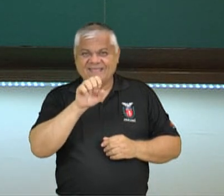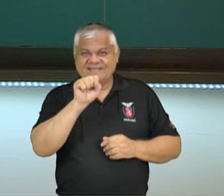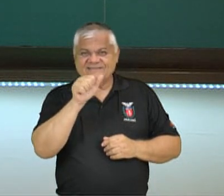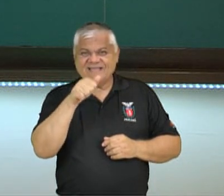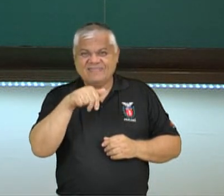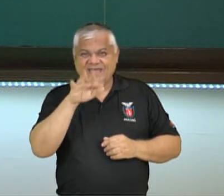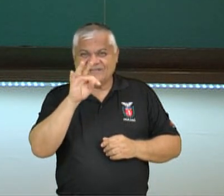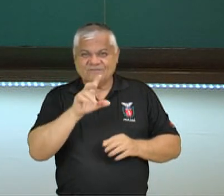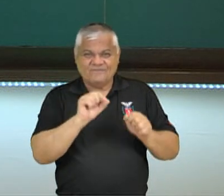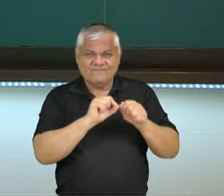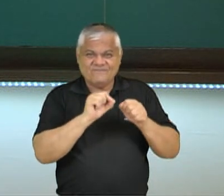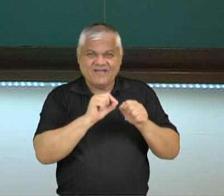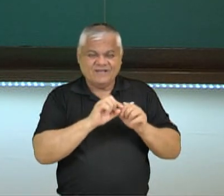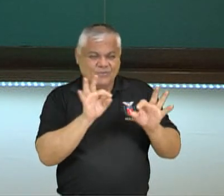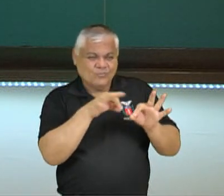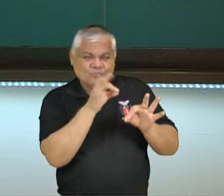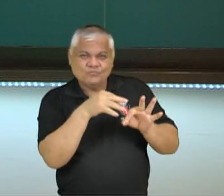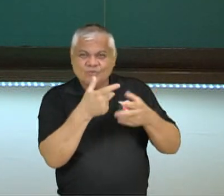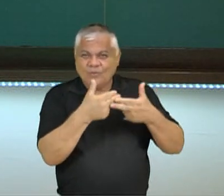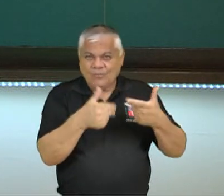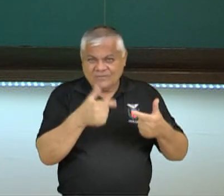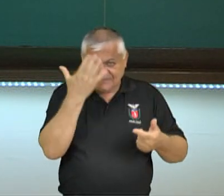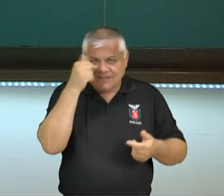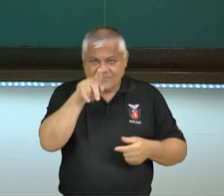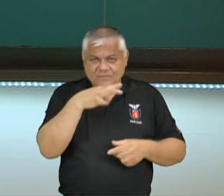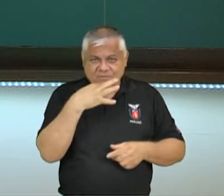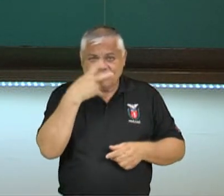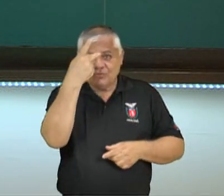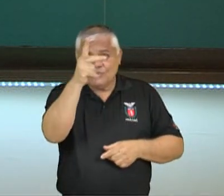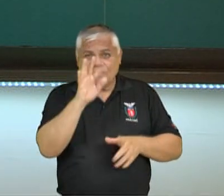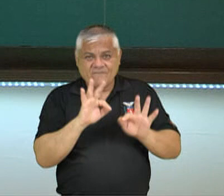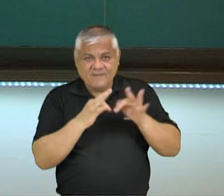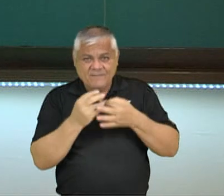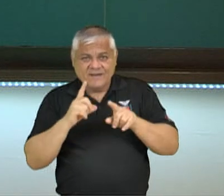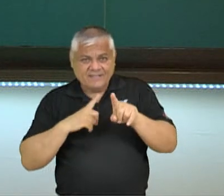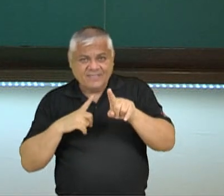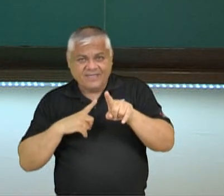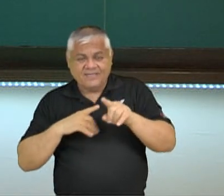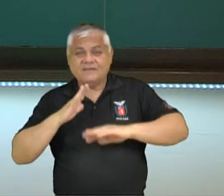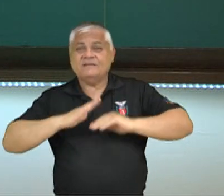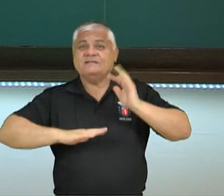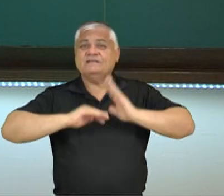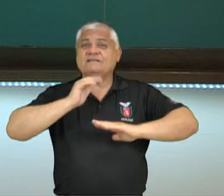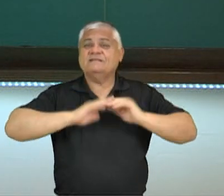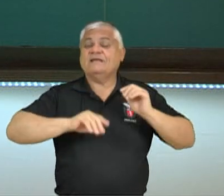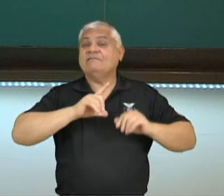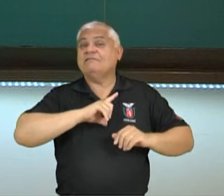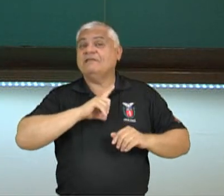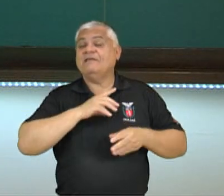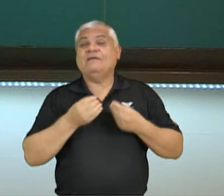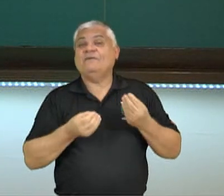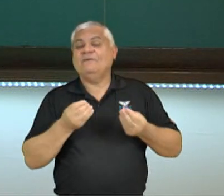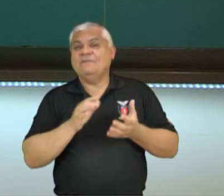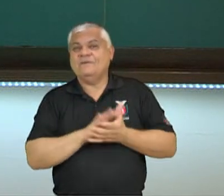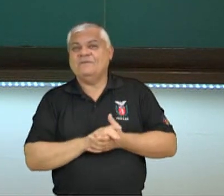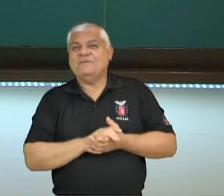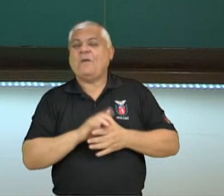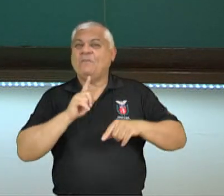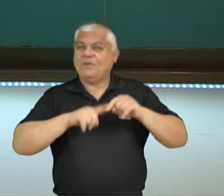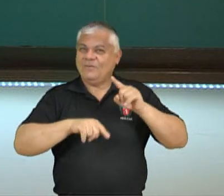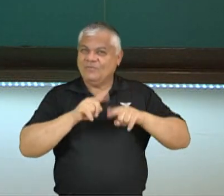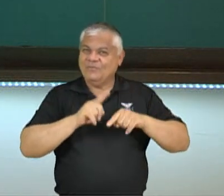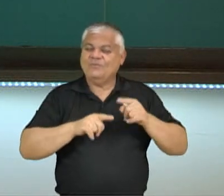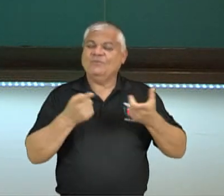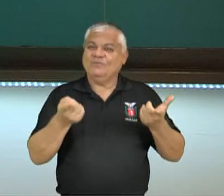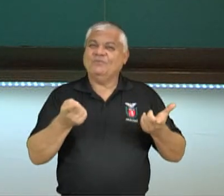que fazem artesanato. Você provavelmente tem alguém na sua família que produz artesanato, né, produz esses produtos aí